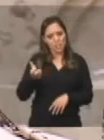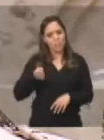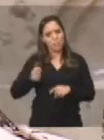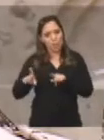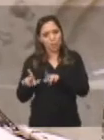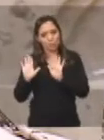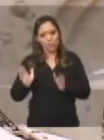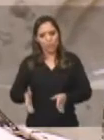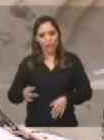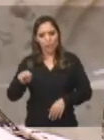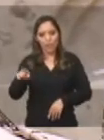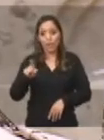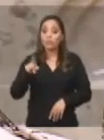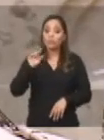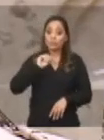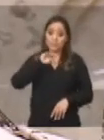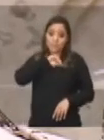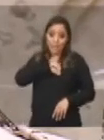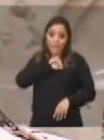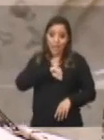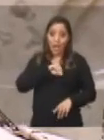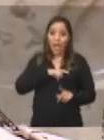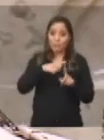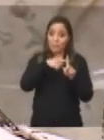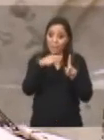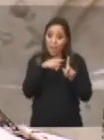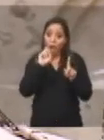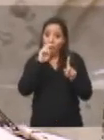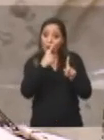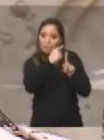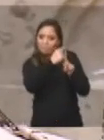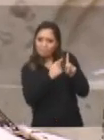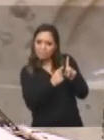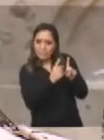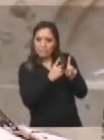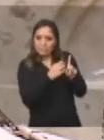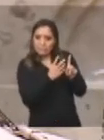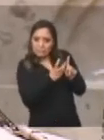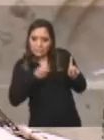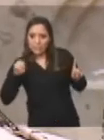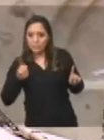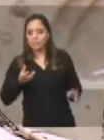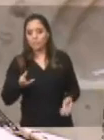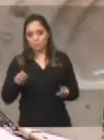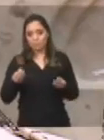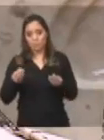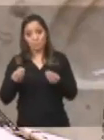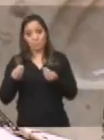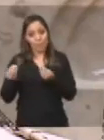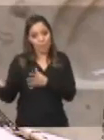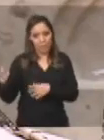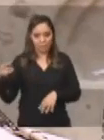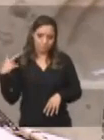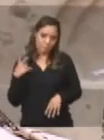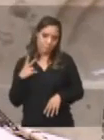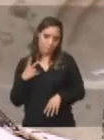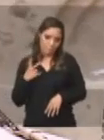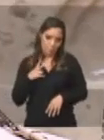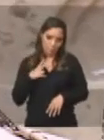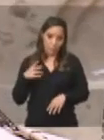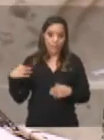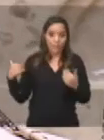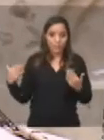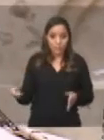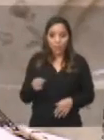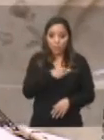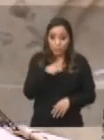praticamente integralidade dessas remunerações. Senhora Presidente, senhora Ministra Carmen Lúcia, senhores ministros, a autoria e